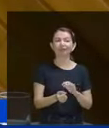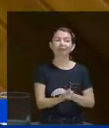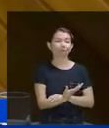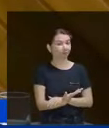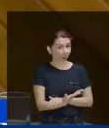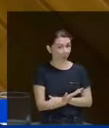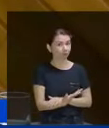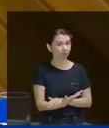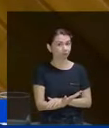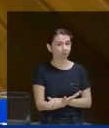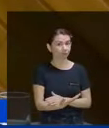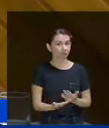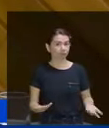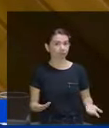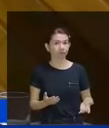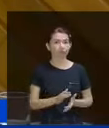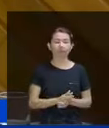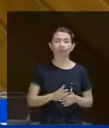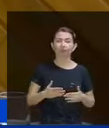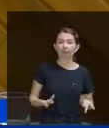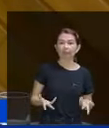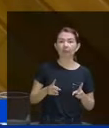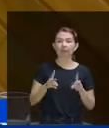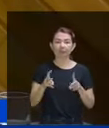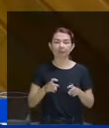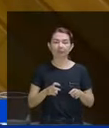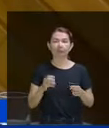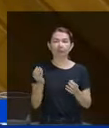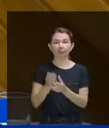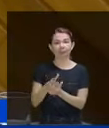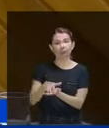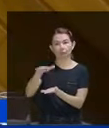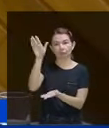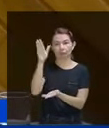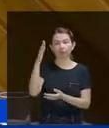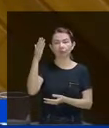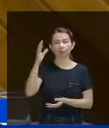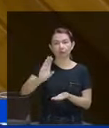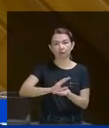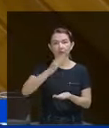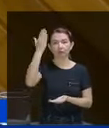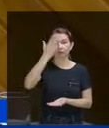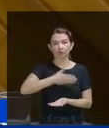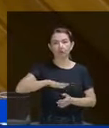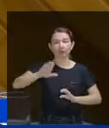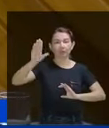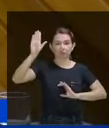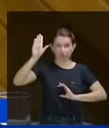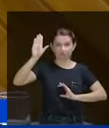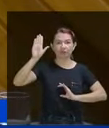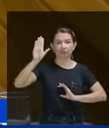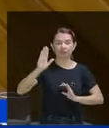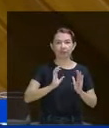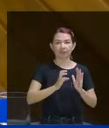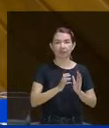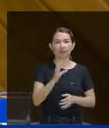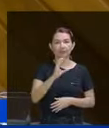existência de fraude. Ocorre que, como se verifica nos autos da prestação de contas da então candidata, a